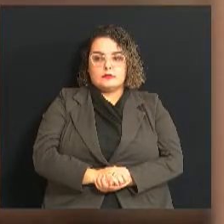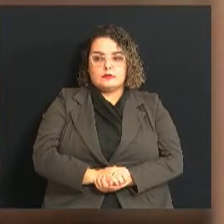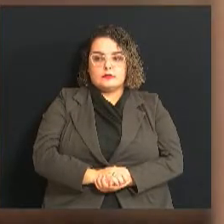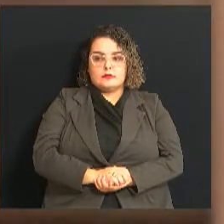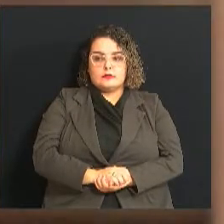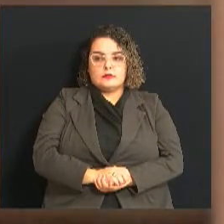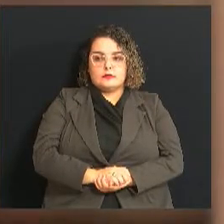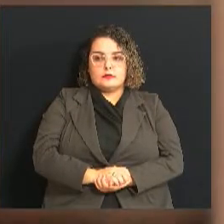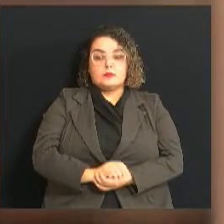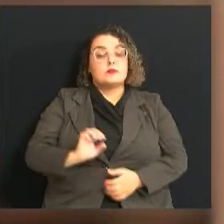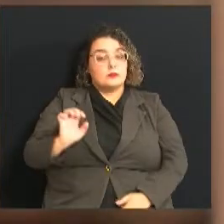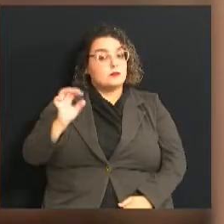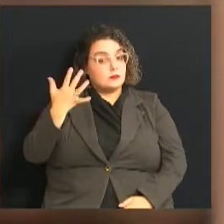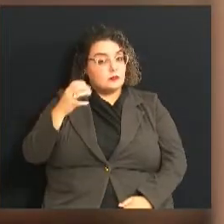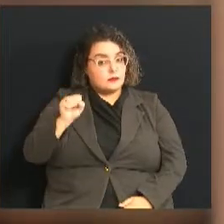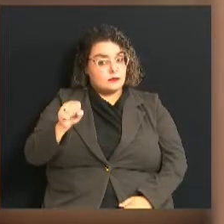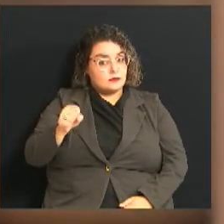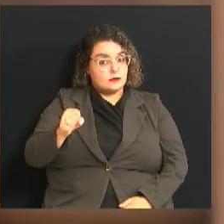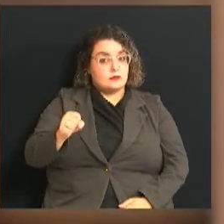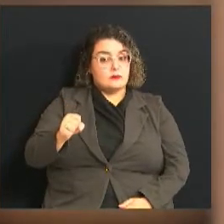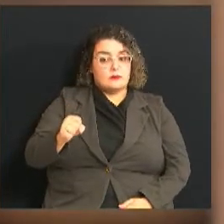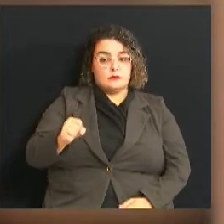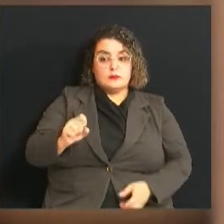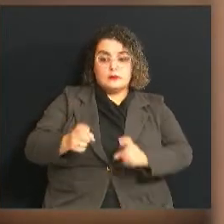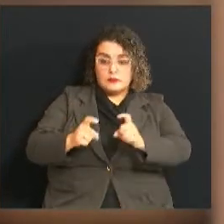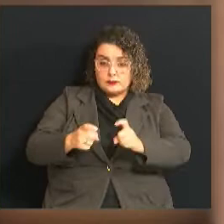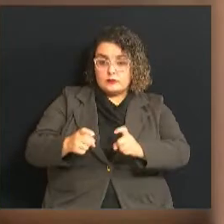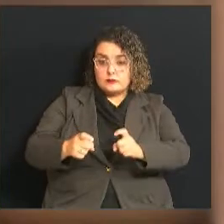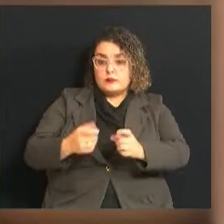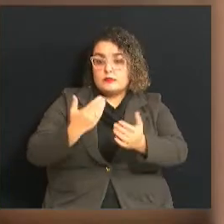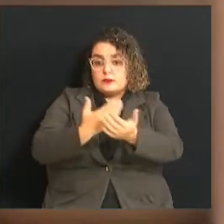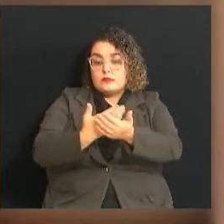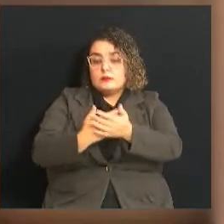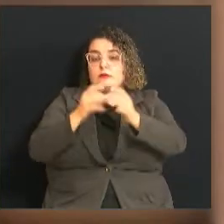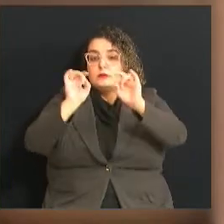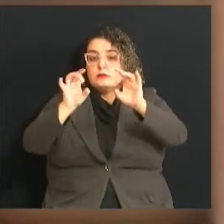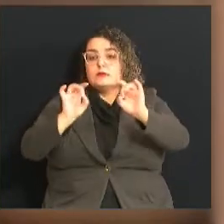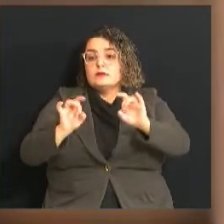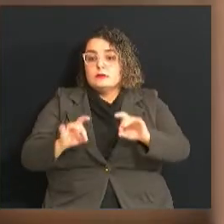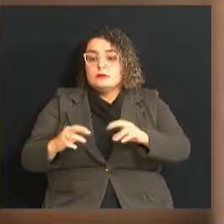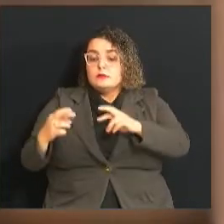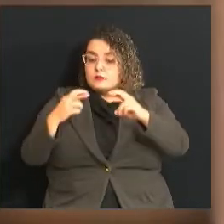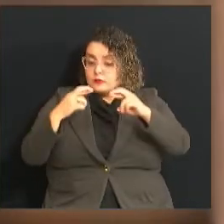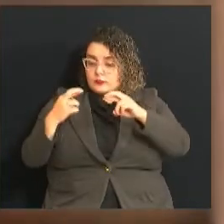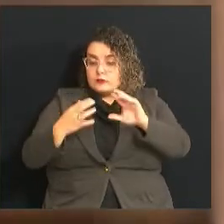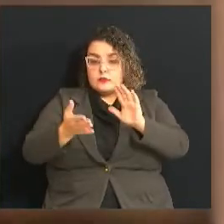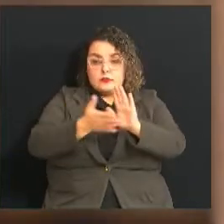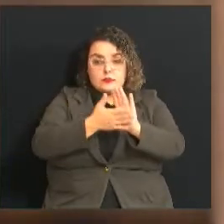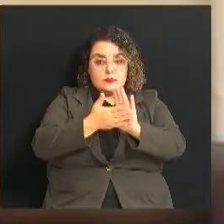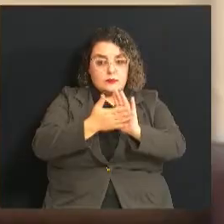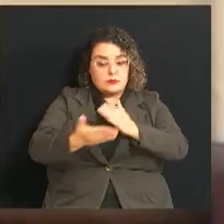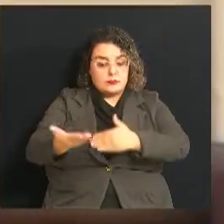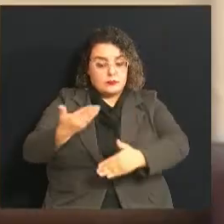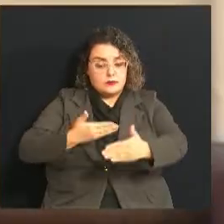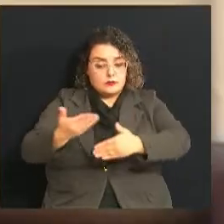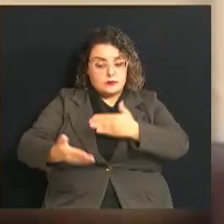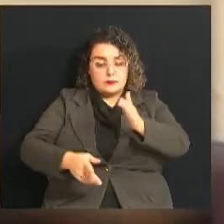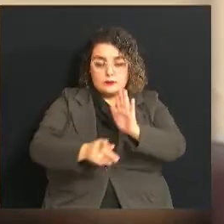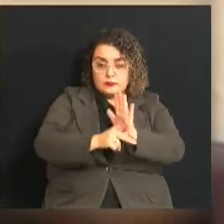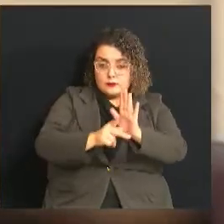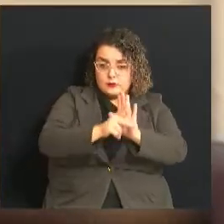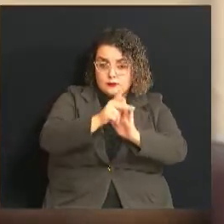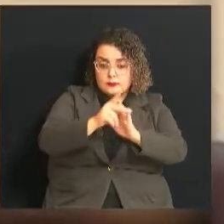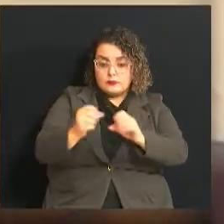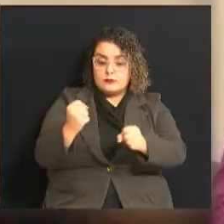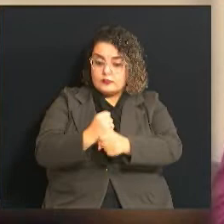Foi realizada a oitava reunião da Comissão Especial de Estudos com a finalidade de analisar e propor intervenções, projetos, obras e